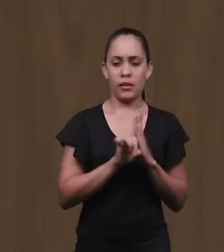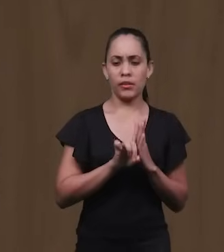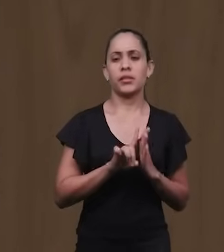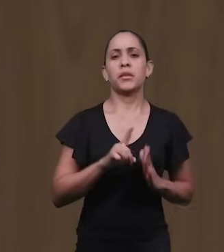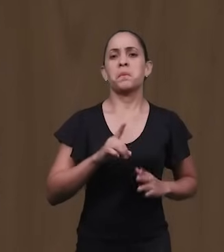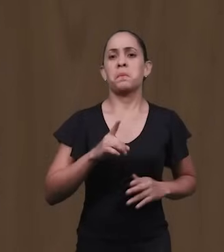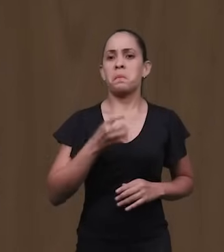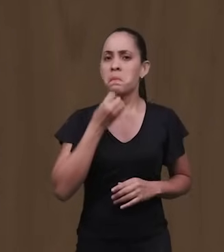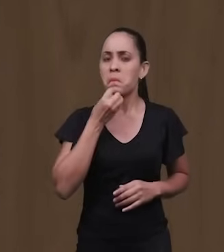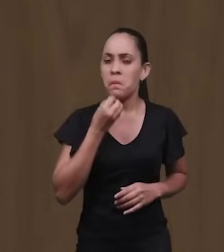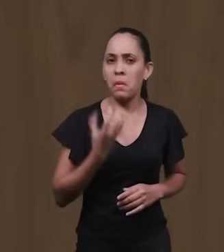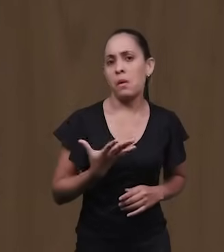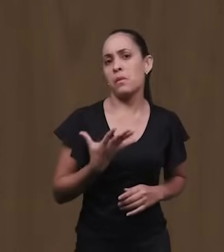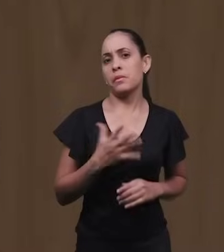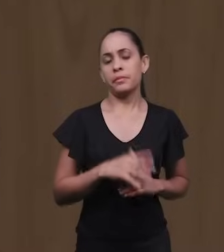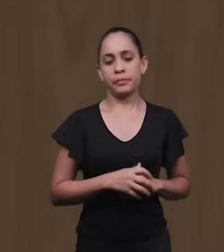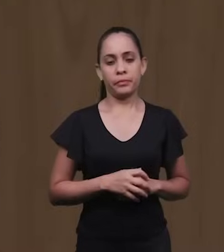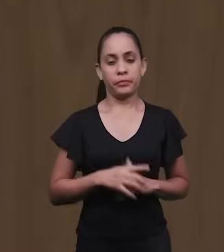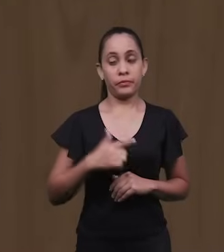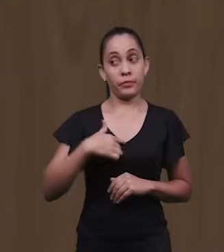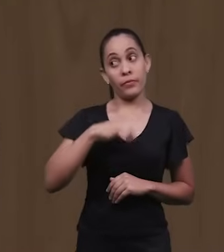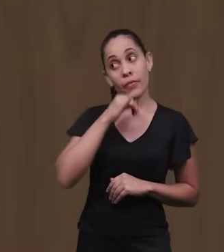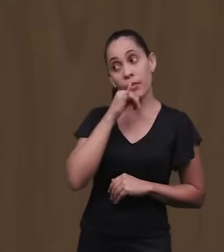sóbrio. Aí falou,